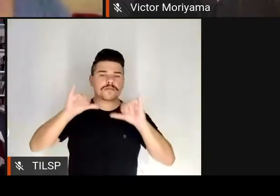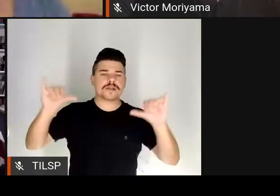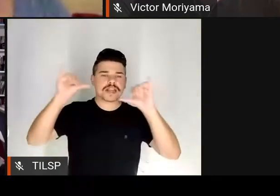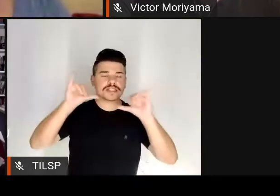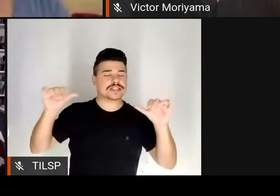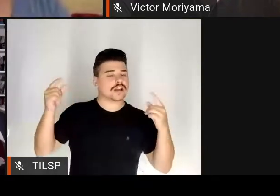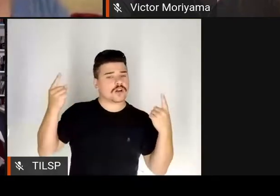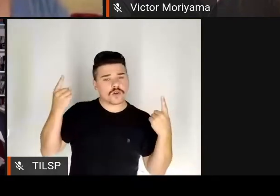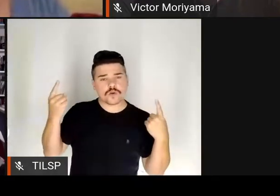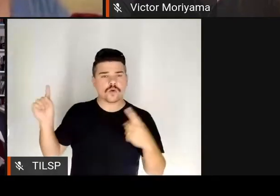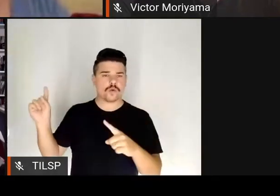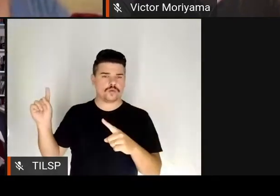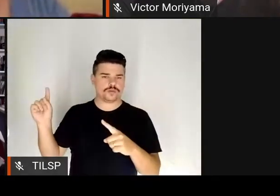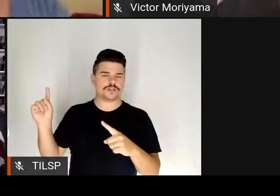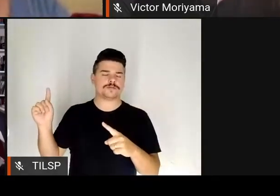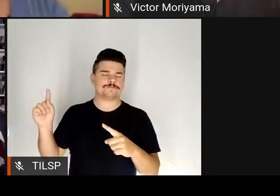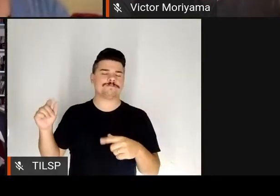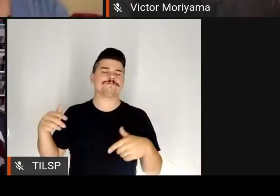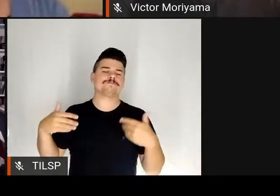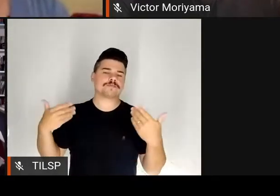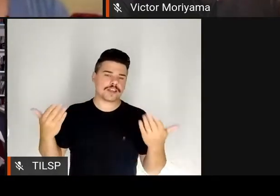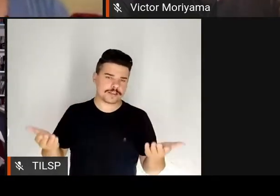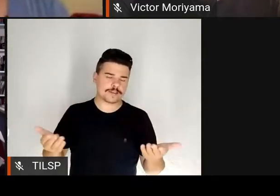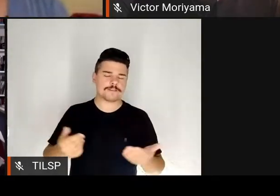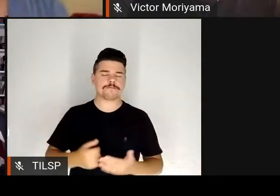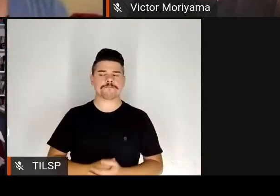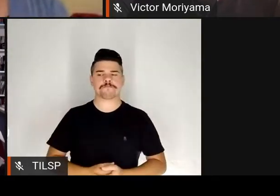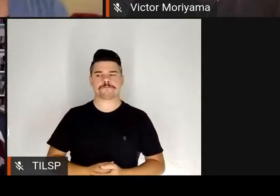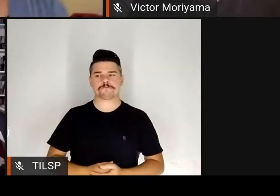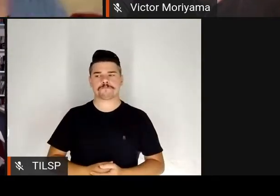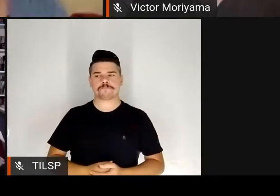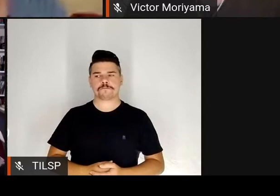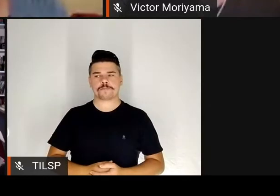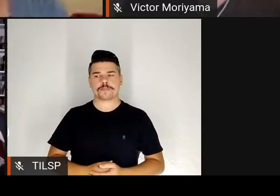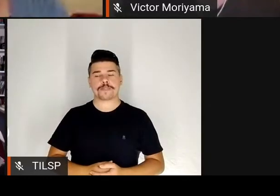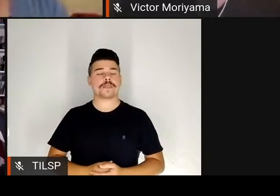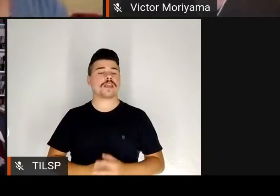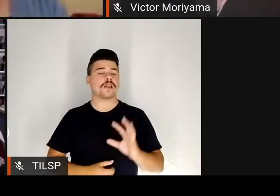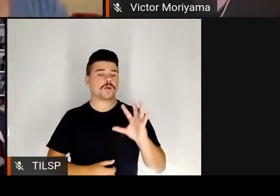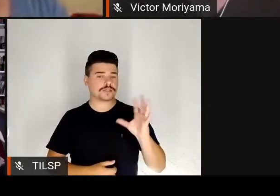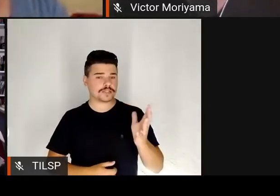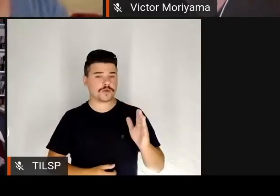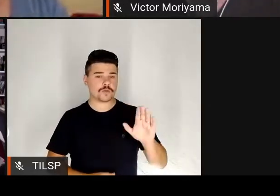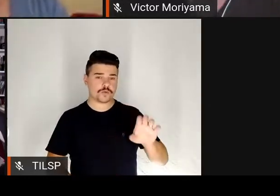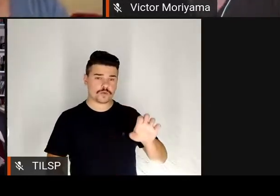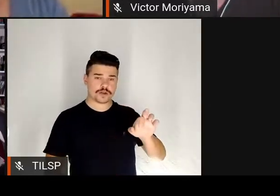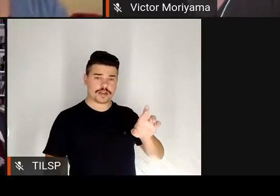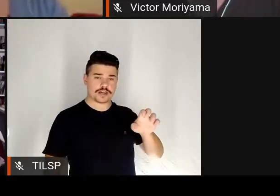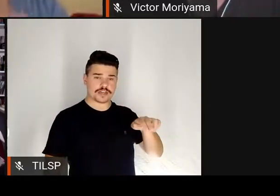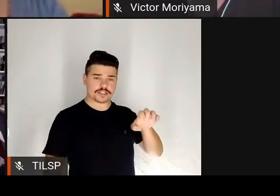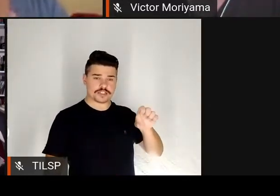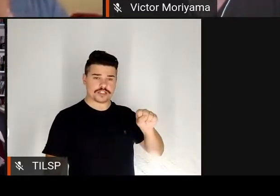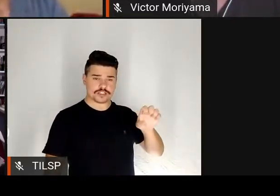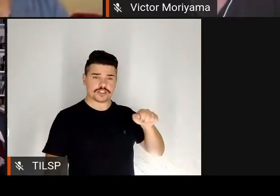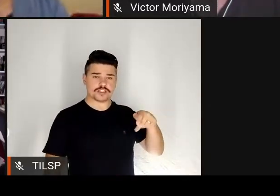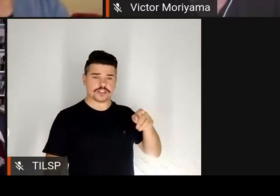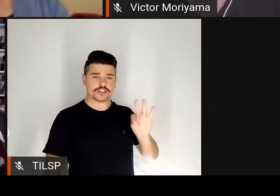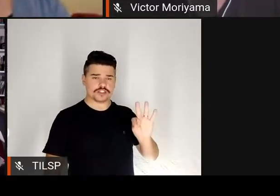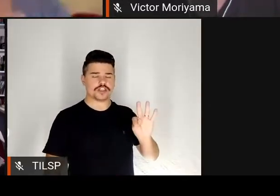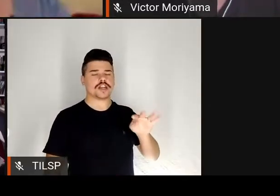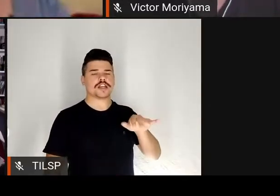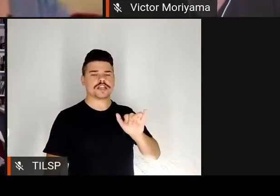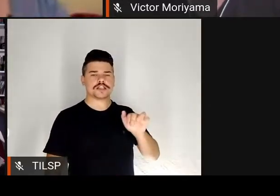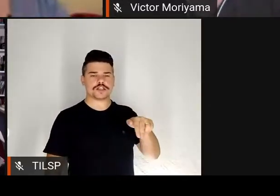isso, né? E daí, por sua vez, o Ernest Jünger, né, que era favorável a